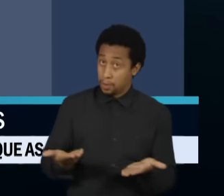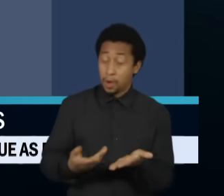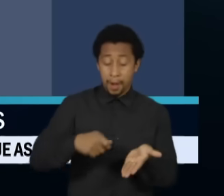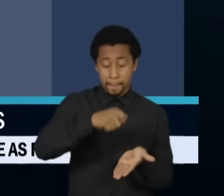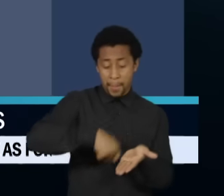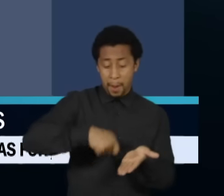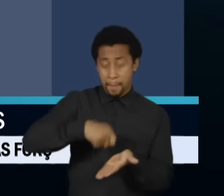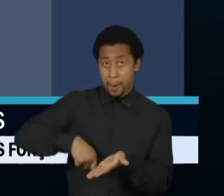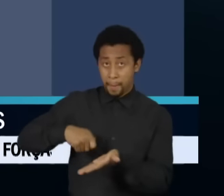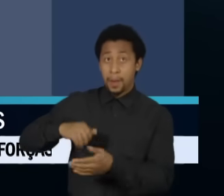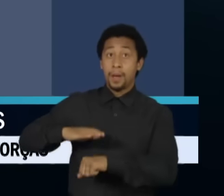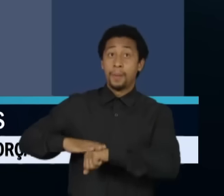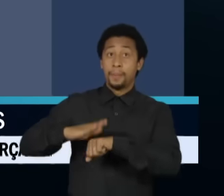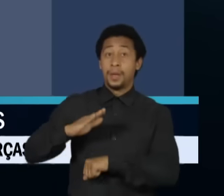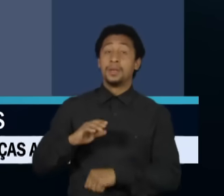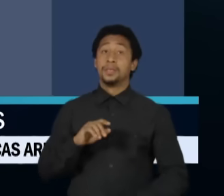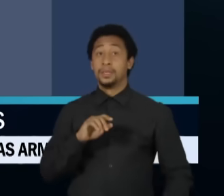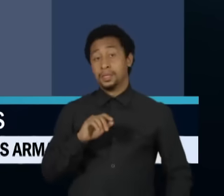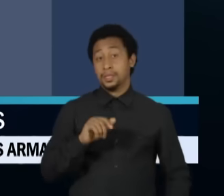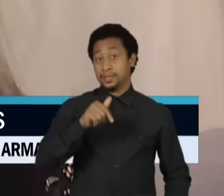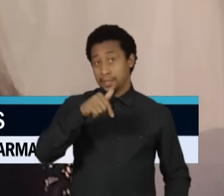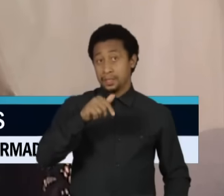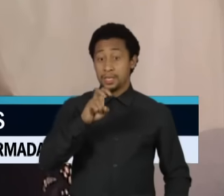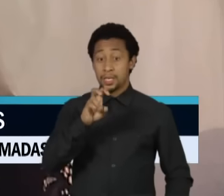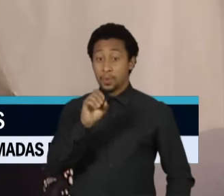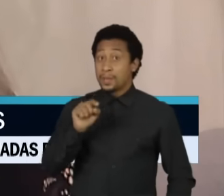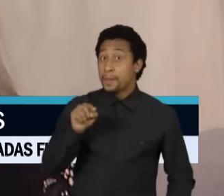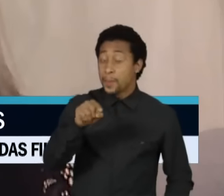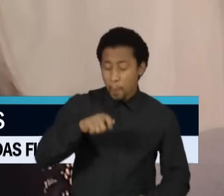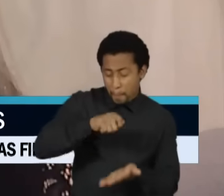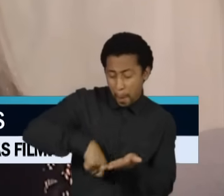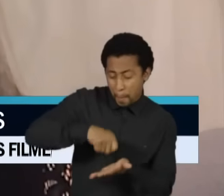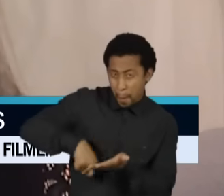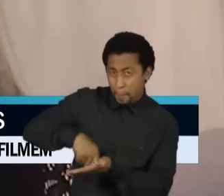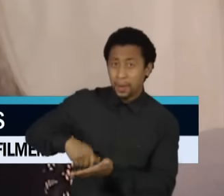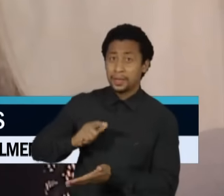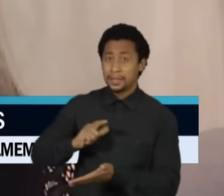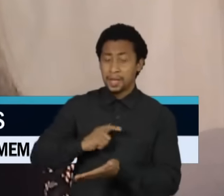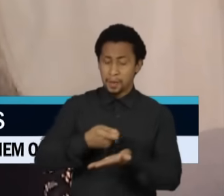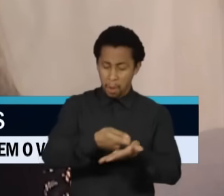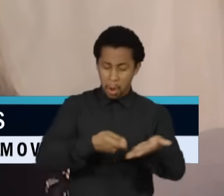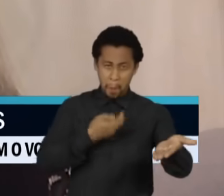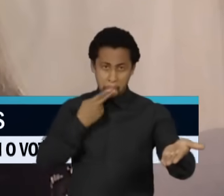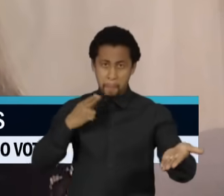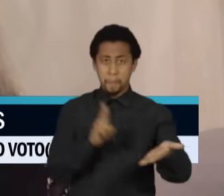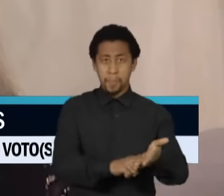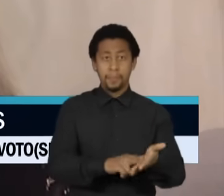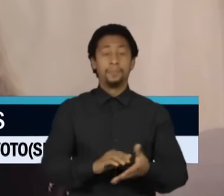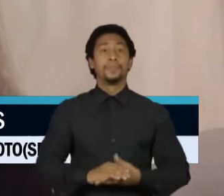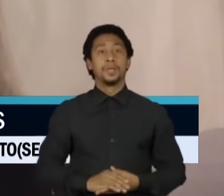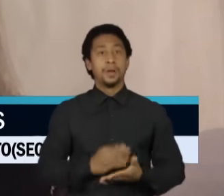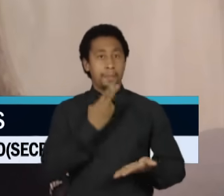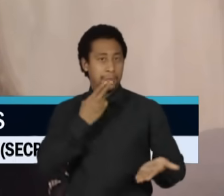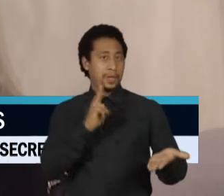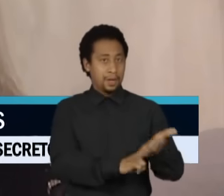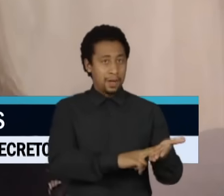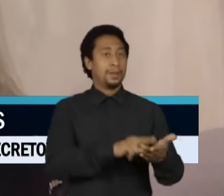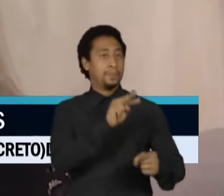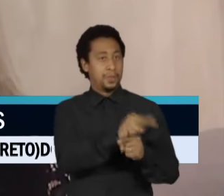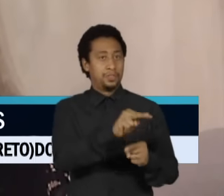soma mais de 750.000 assinaturas. Não é uma resposta à carta à democracia. Na realidade, nós